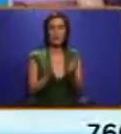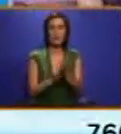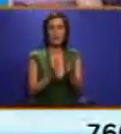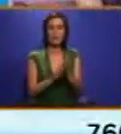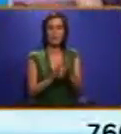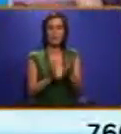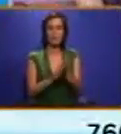la